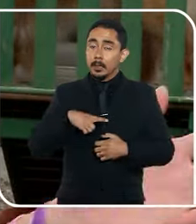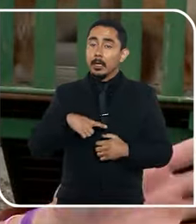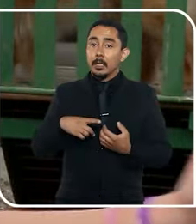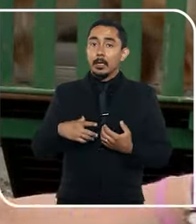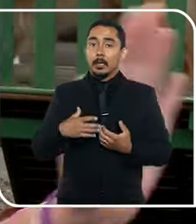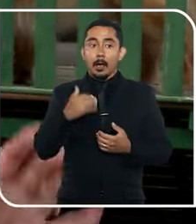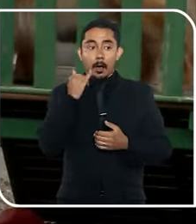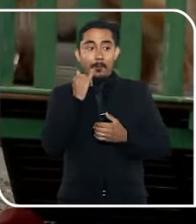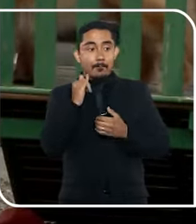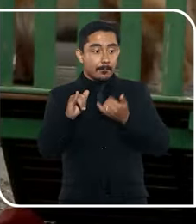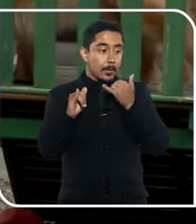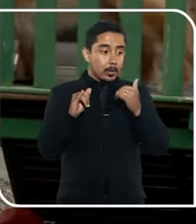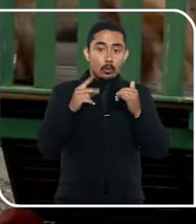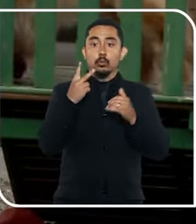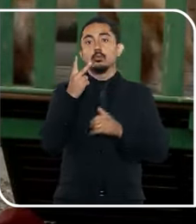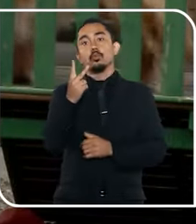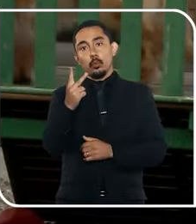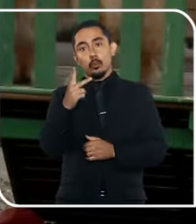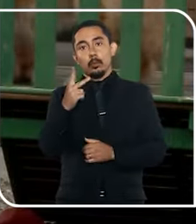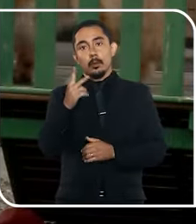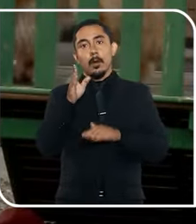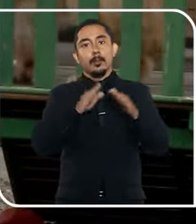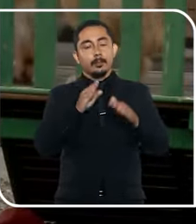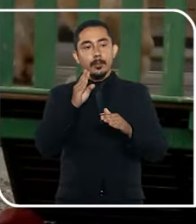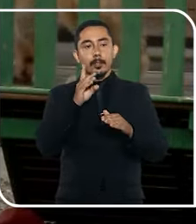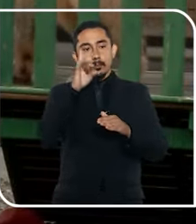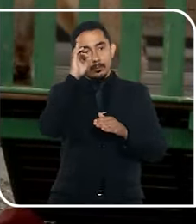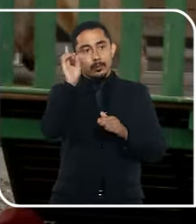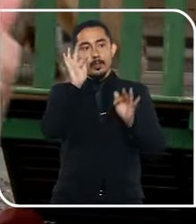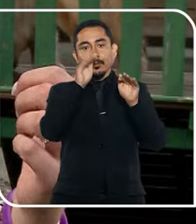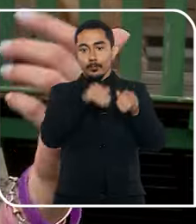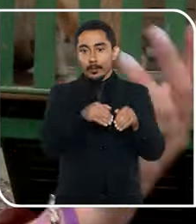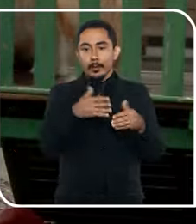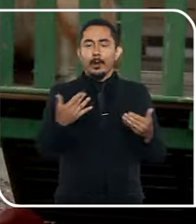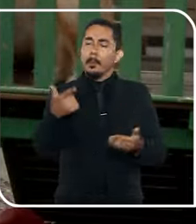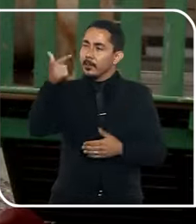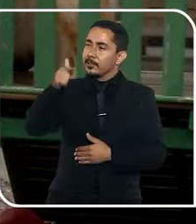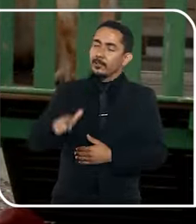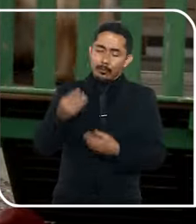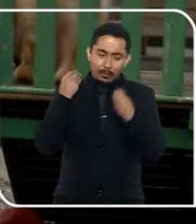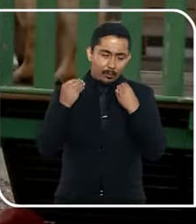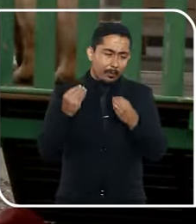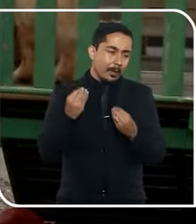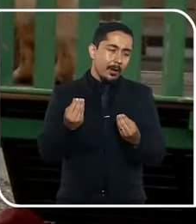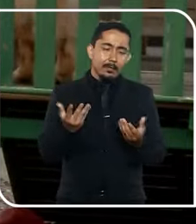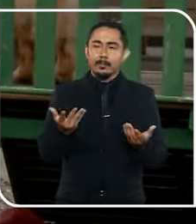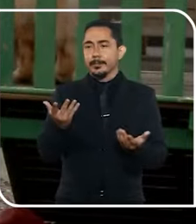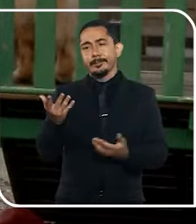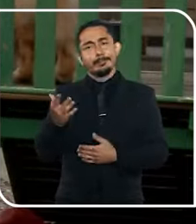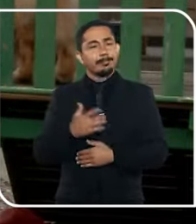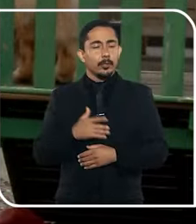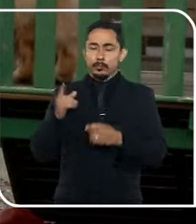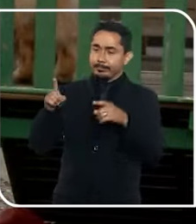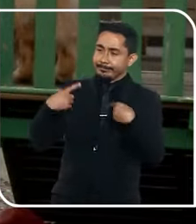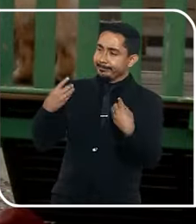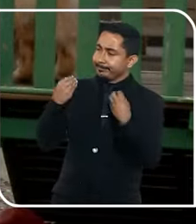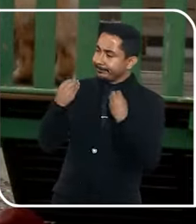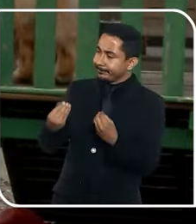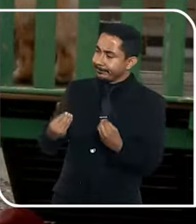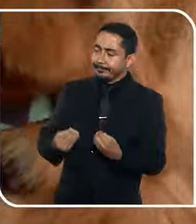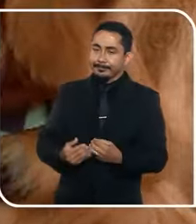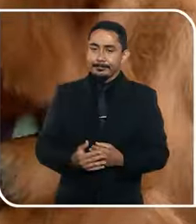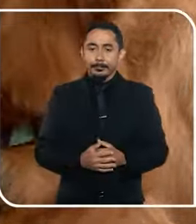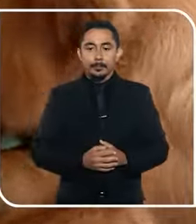Para os pais, os dois, né? Mas aí o que pega no fim do dia, às vezes reclama, né? Poxa, mas de novo ela fez isso? Tá de sacanagem